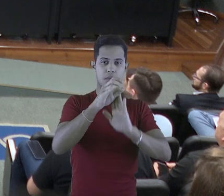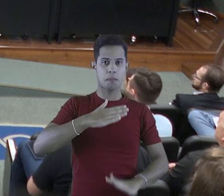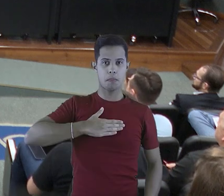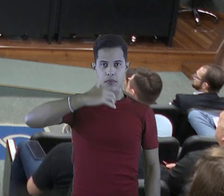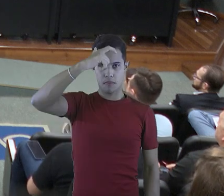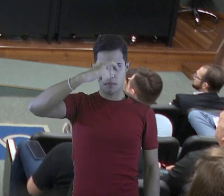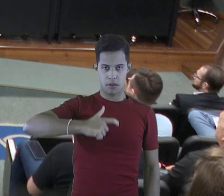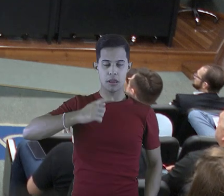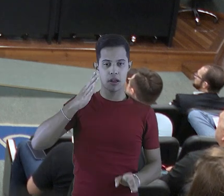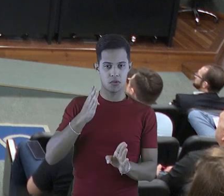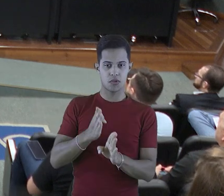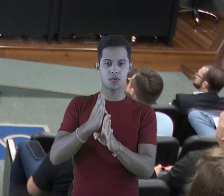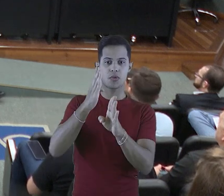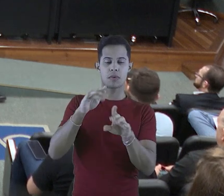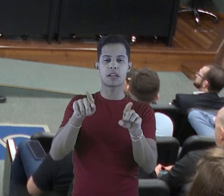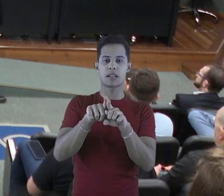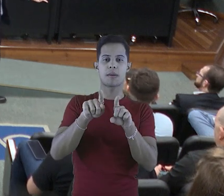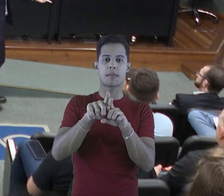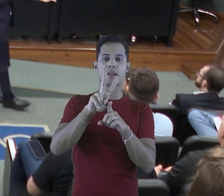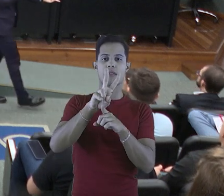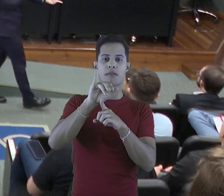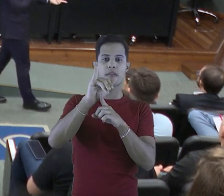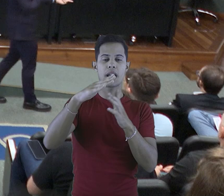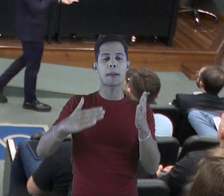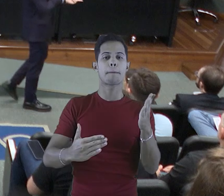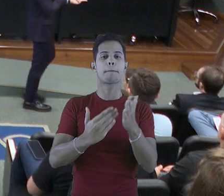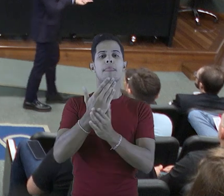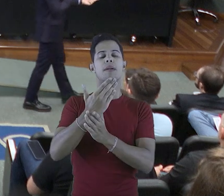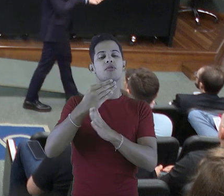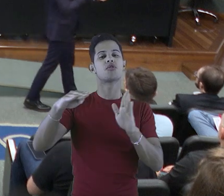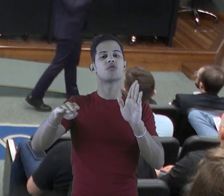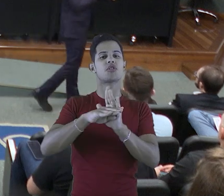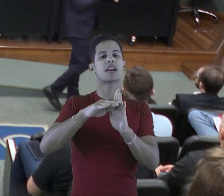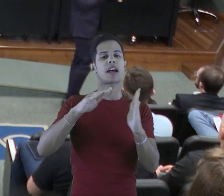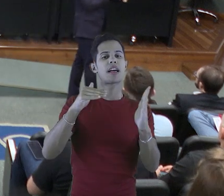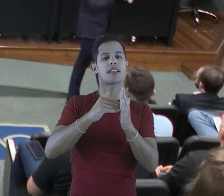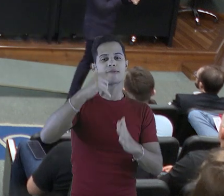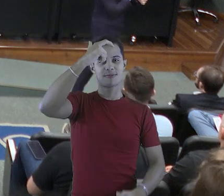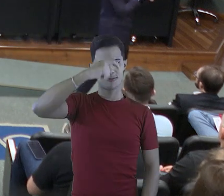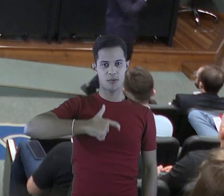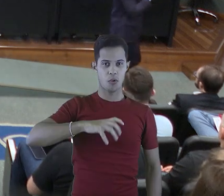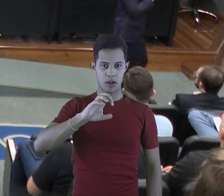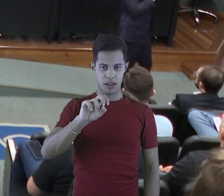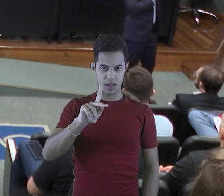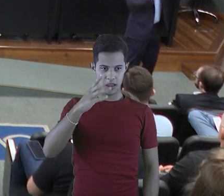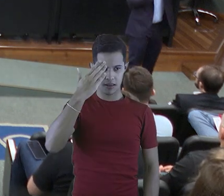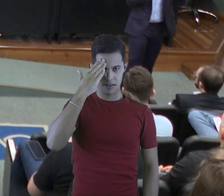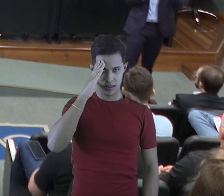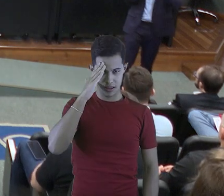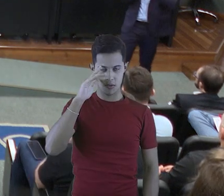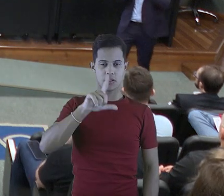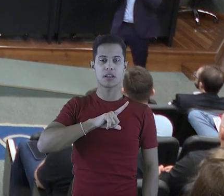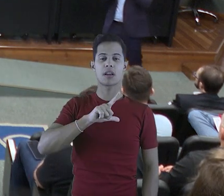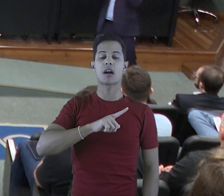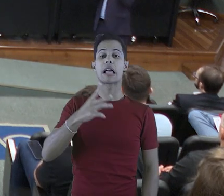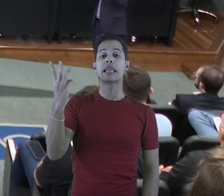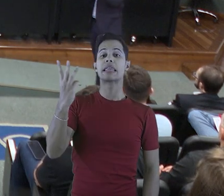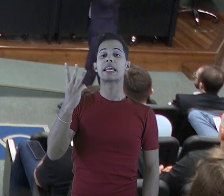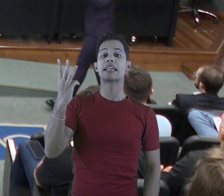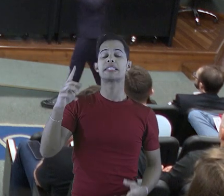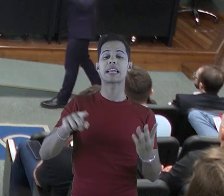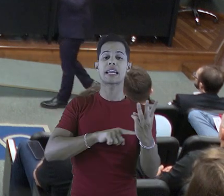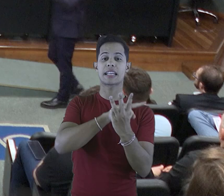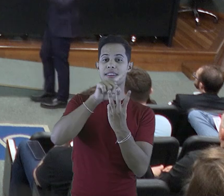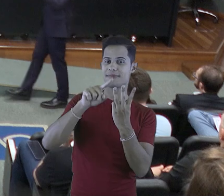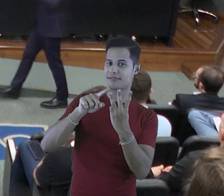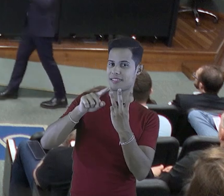além de identificar a minha pessoa indiretamente, permitem chegar à minha pessoa. Tudo bem? Tem? Tem uma terceira hipótese de dados que também